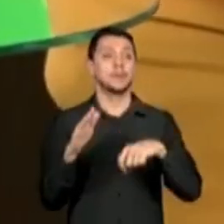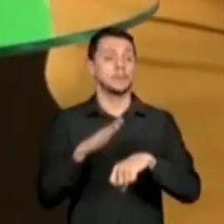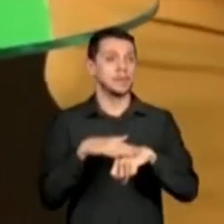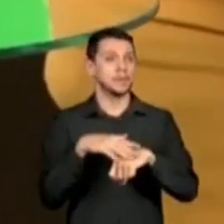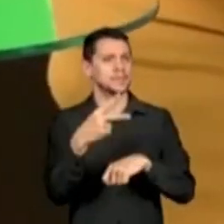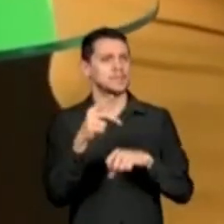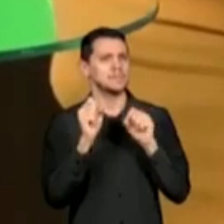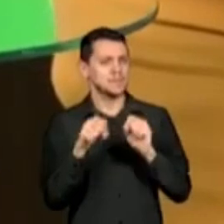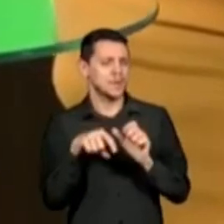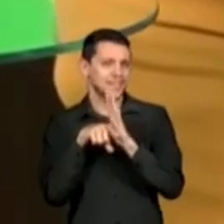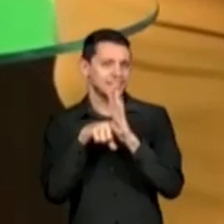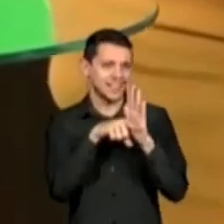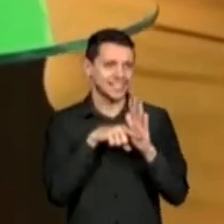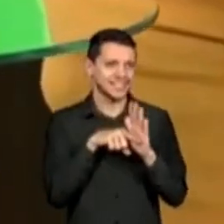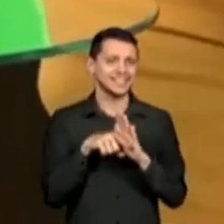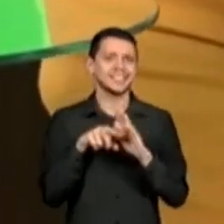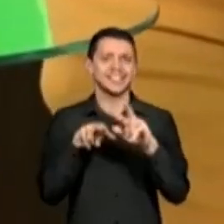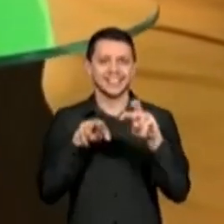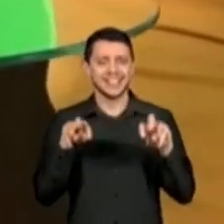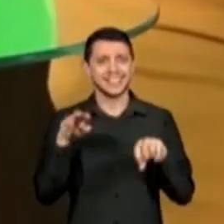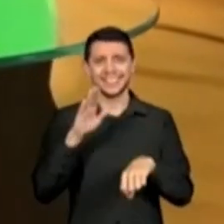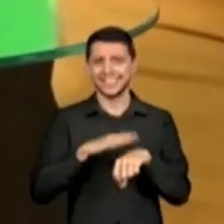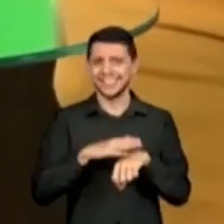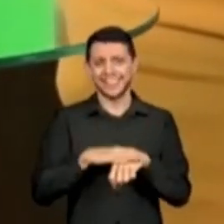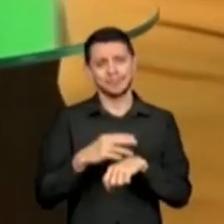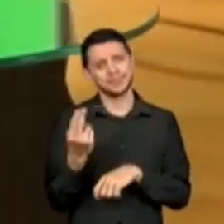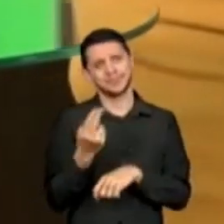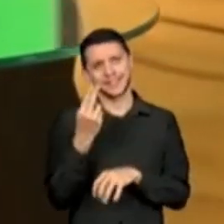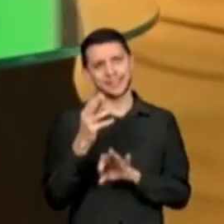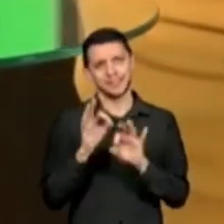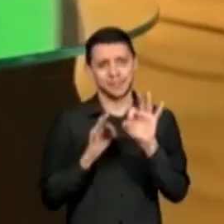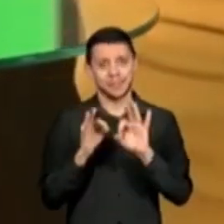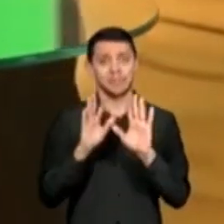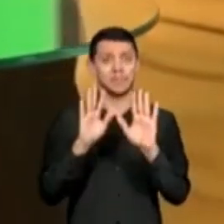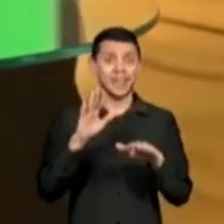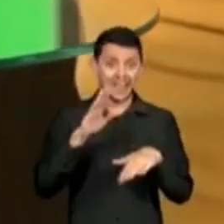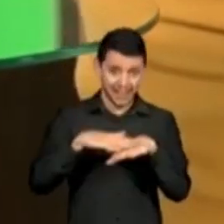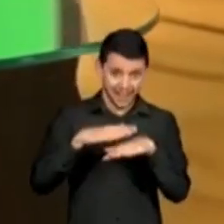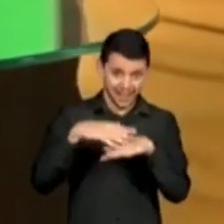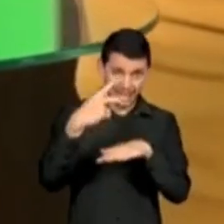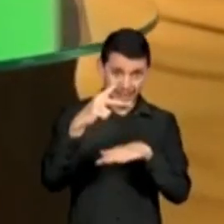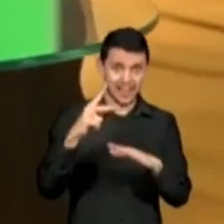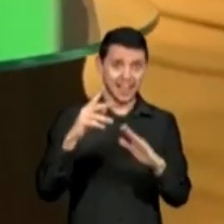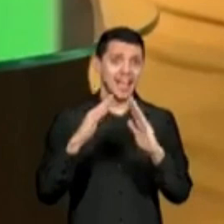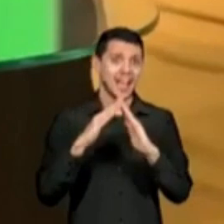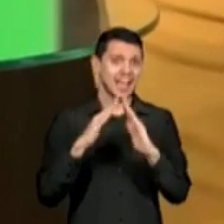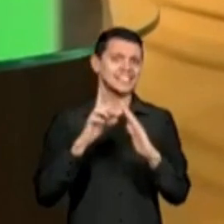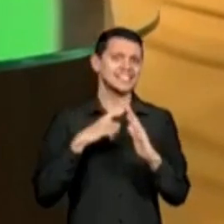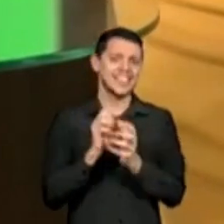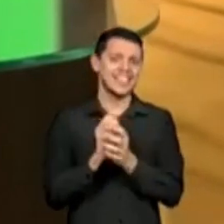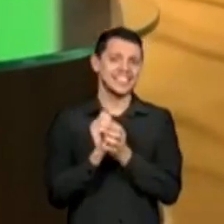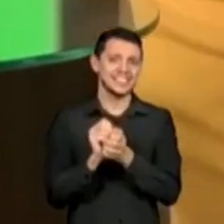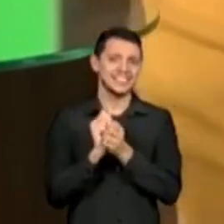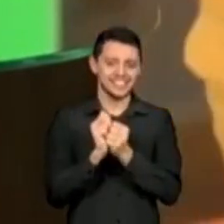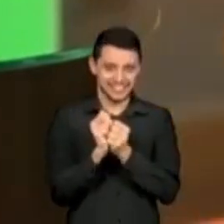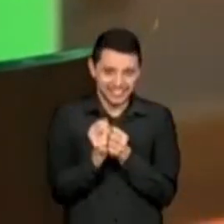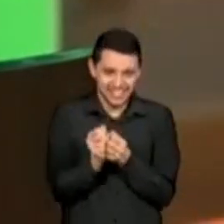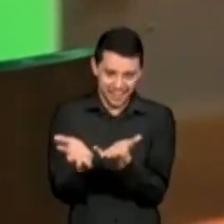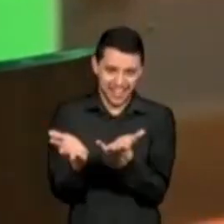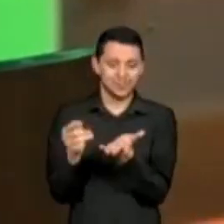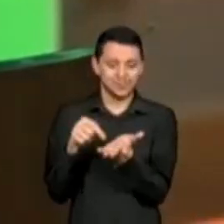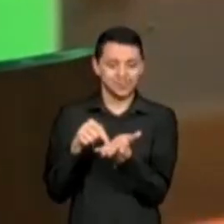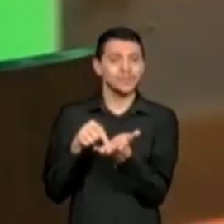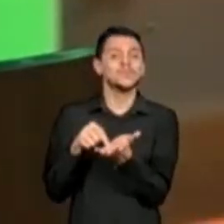com o tempo a gente não vai conseguir ter tempo de contar, mas a ideia, se vocês tiverem um dado em casa, vocês já conseguem fazer. É só pensar no dado, na verdade. O dado